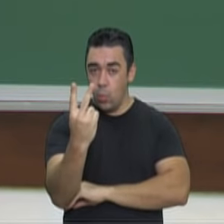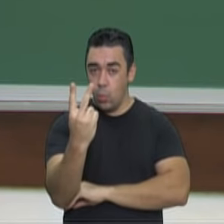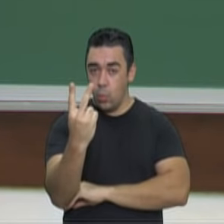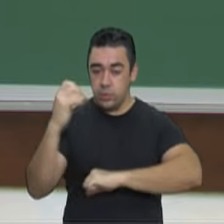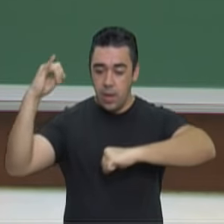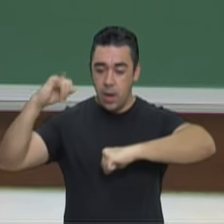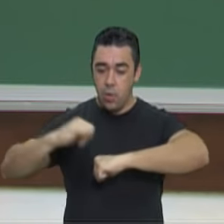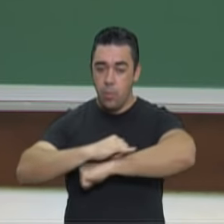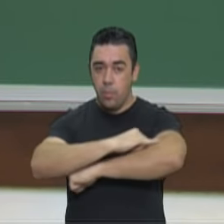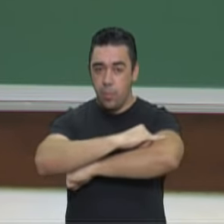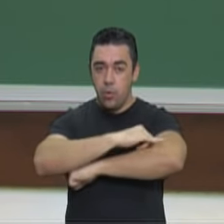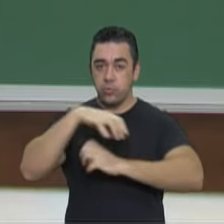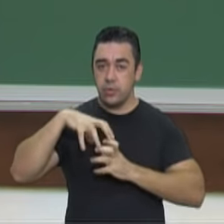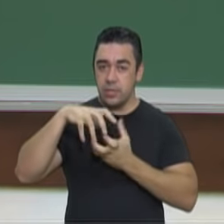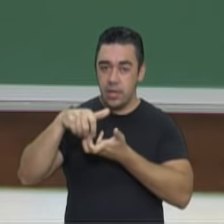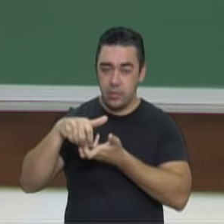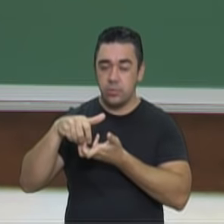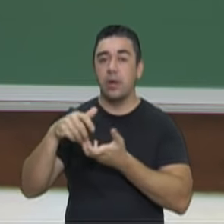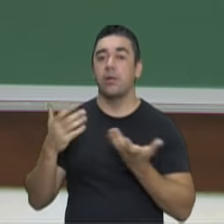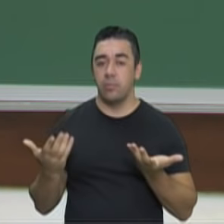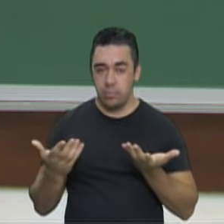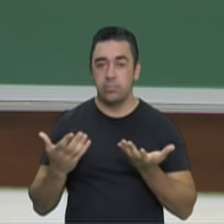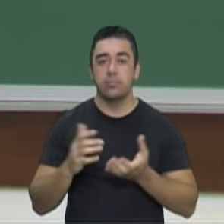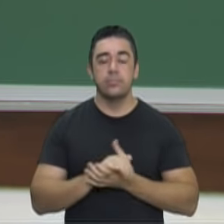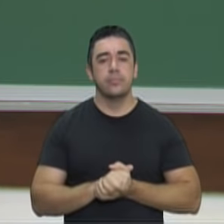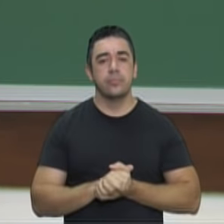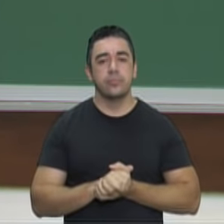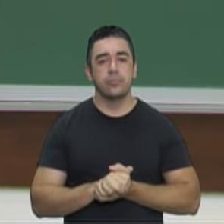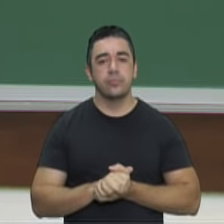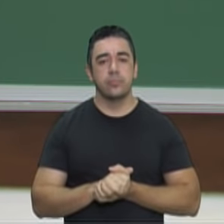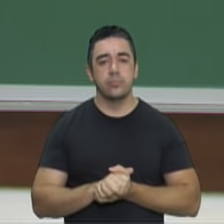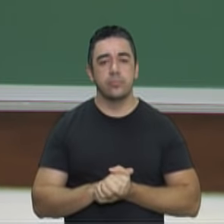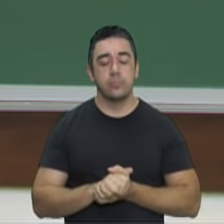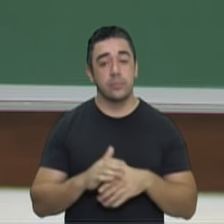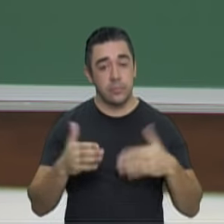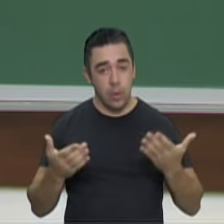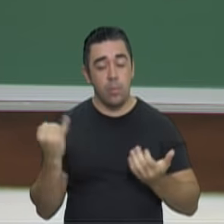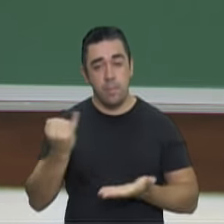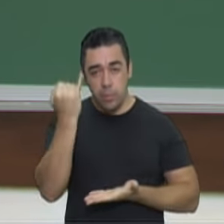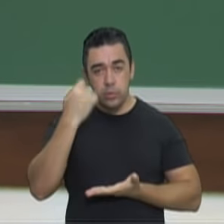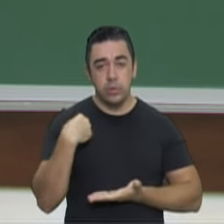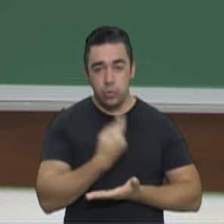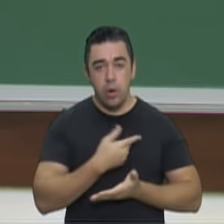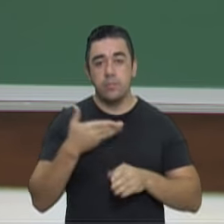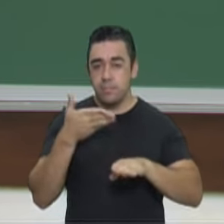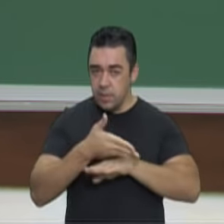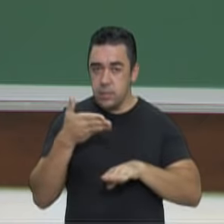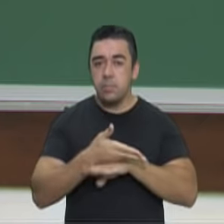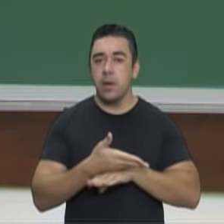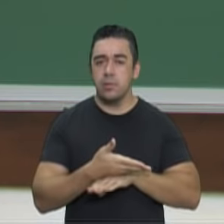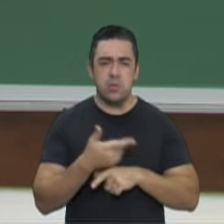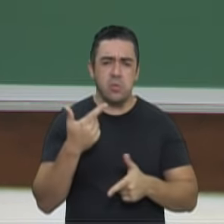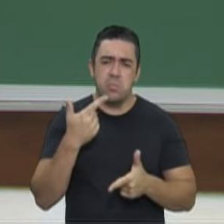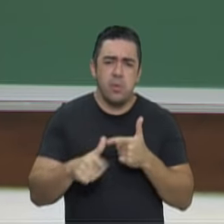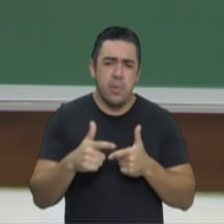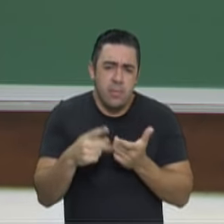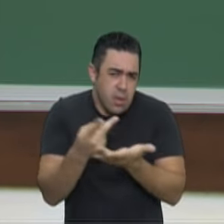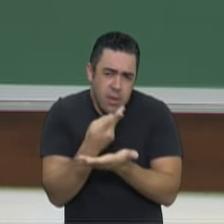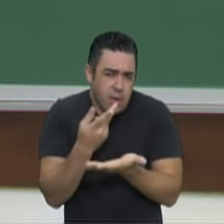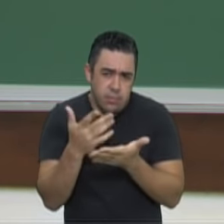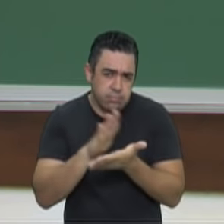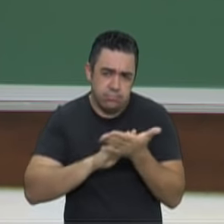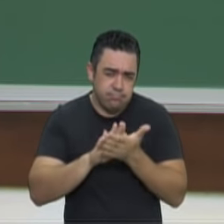dois aeroportos internacionais que o Paraná possui. Então, importante a gente estar participando. Acertar